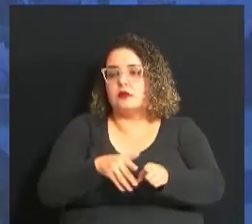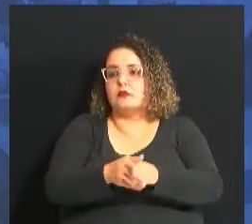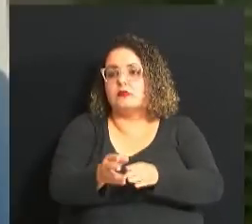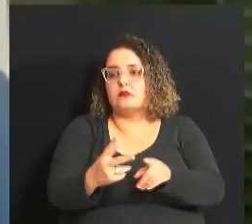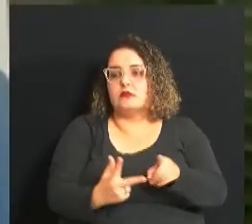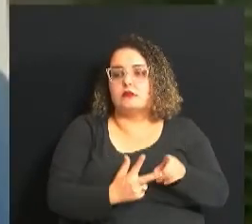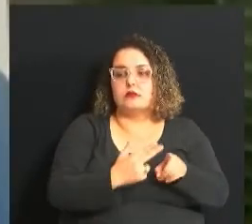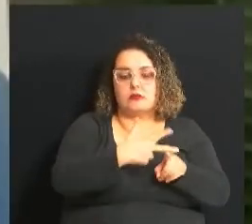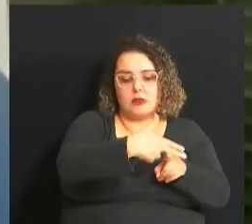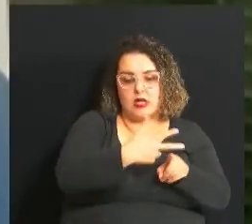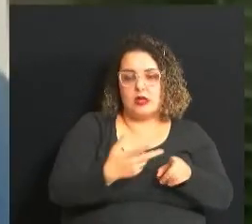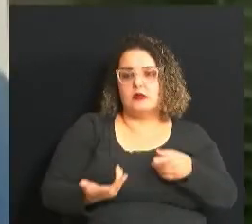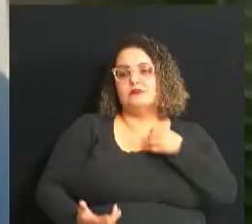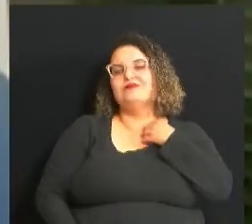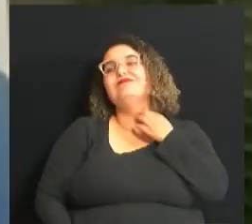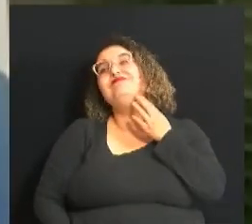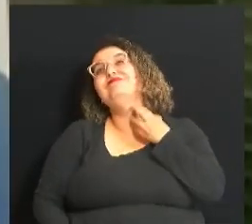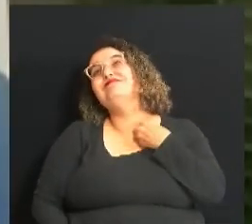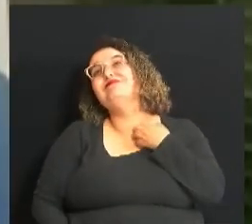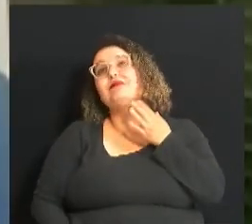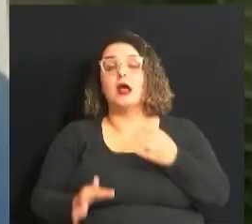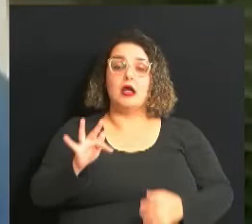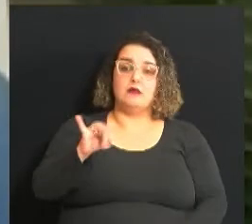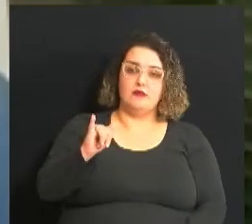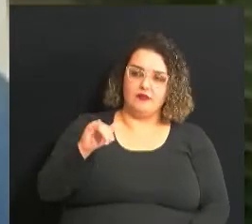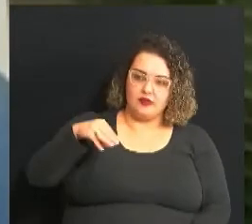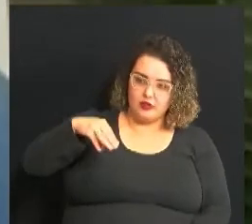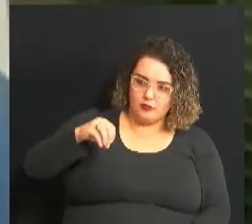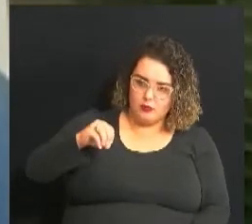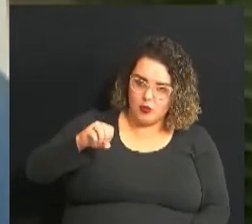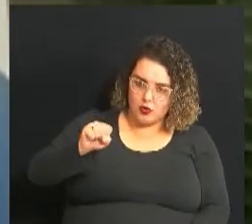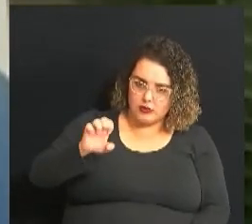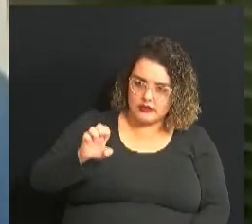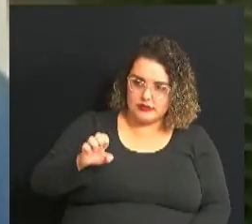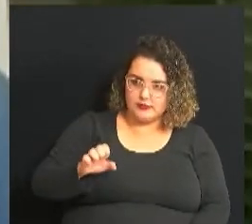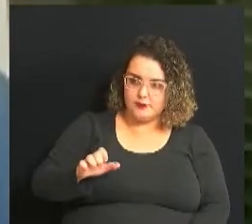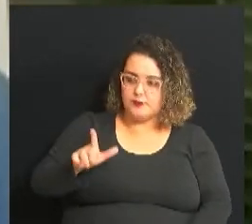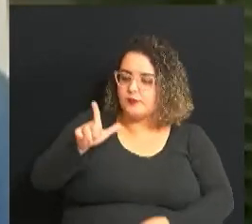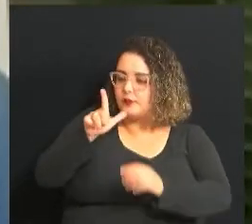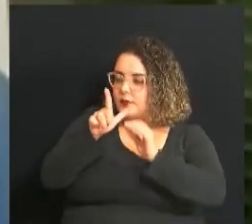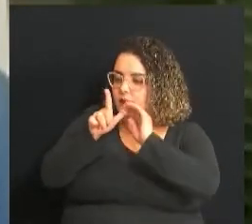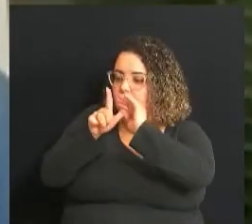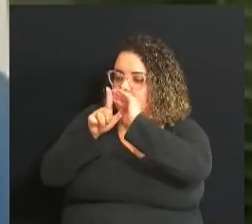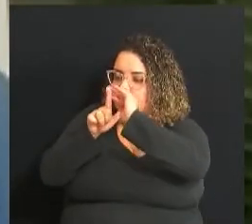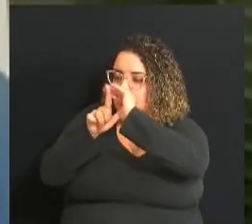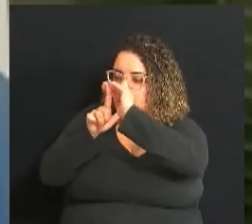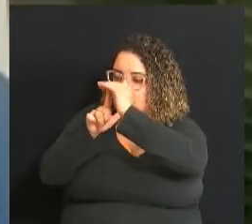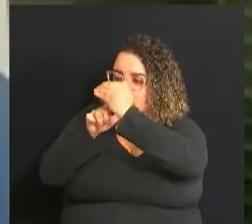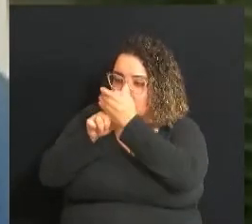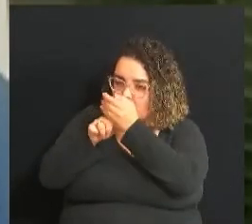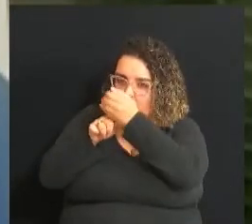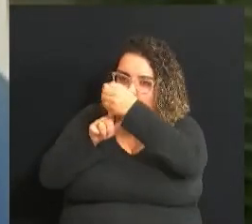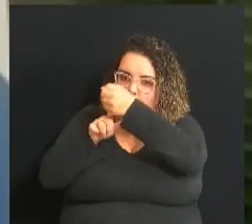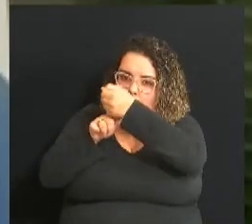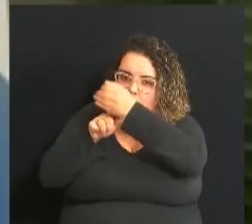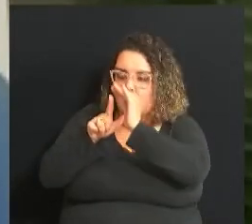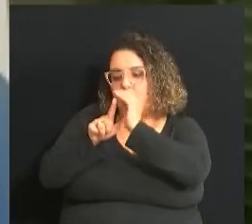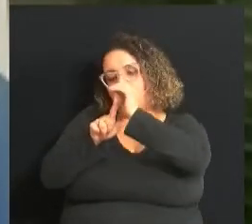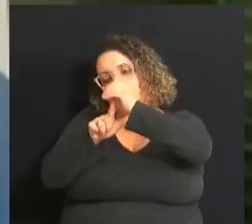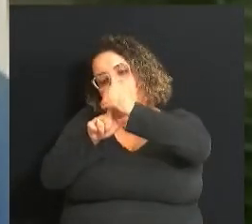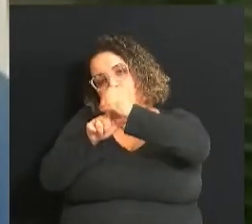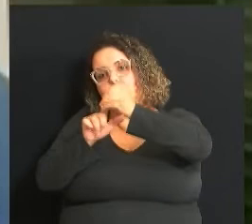Fimose, assim, para que todos saibam, é a pele que fica em cima da cabeça do pênis, que nós chamamos de